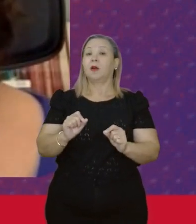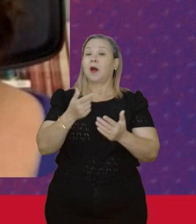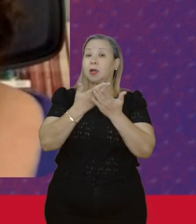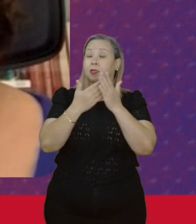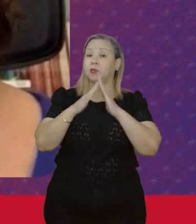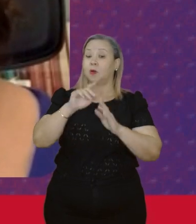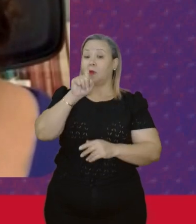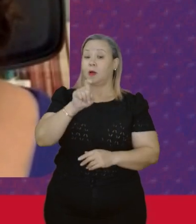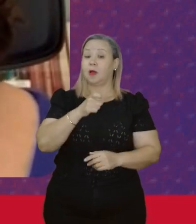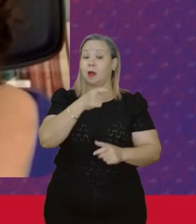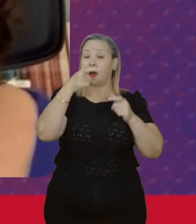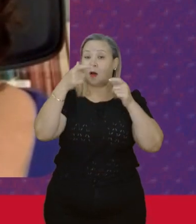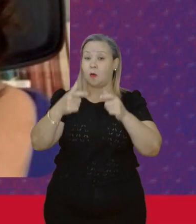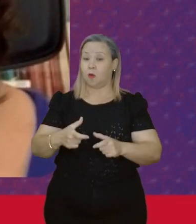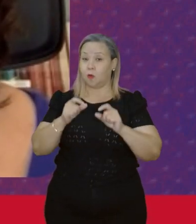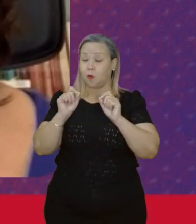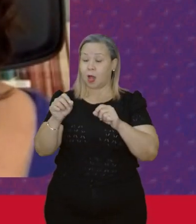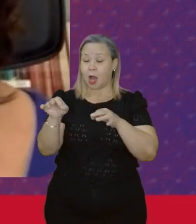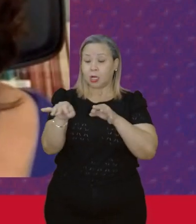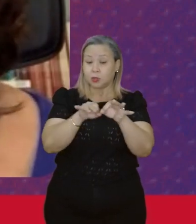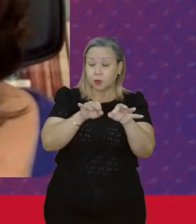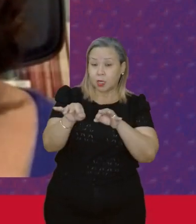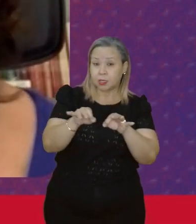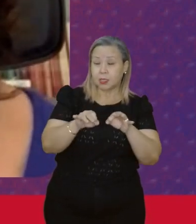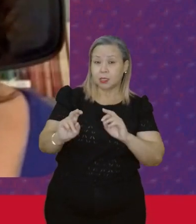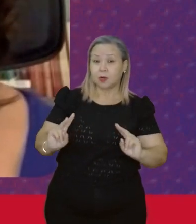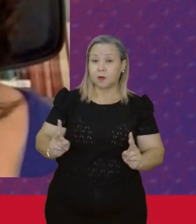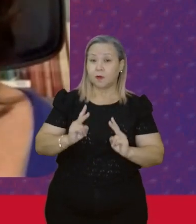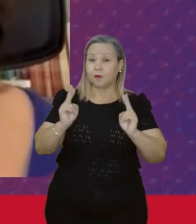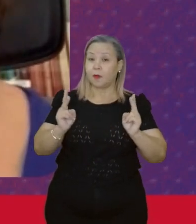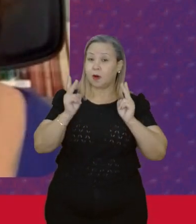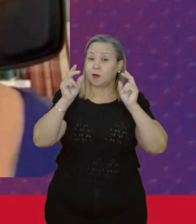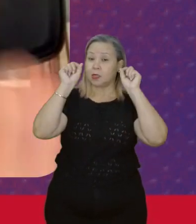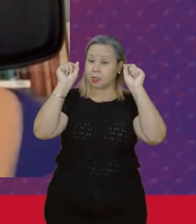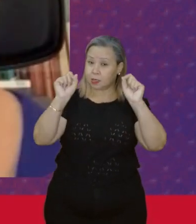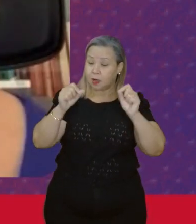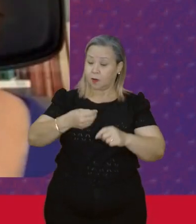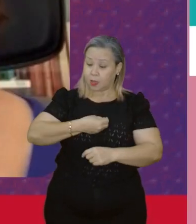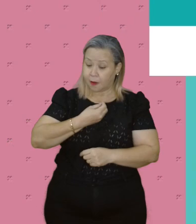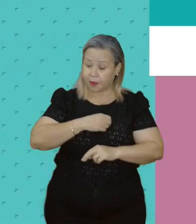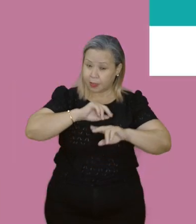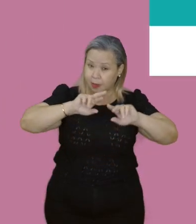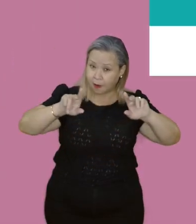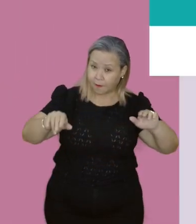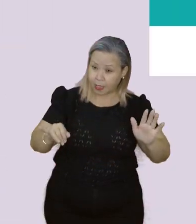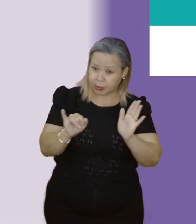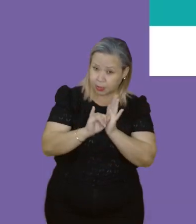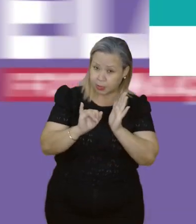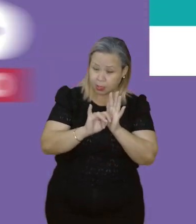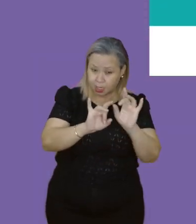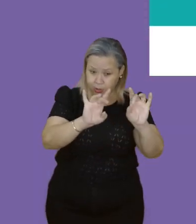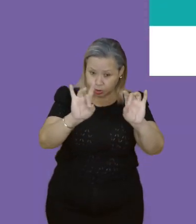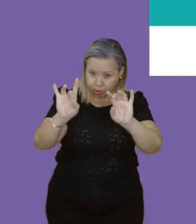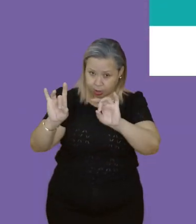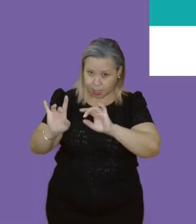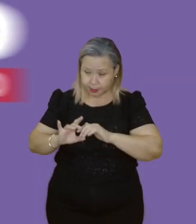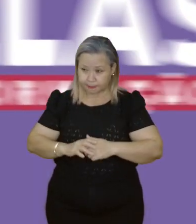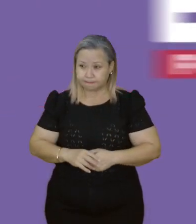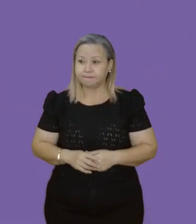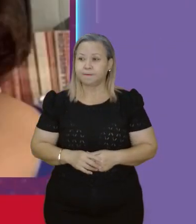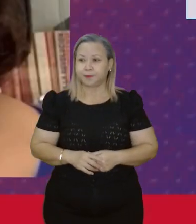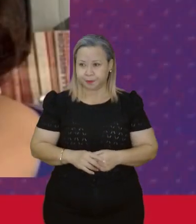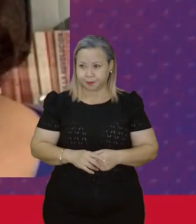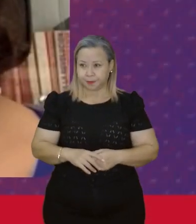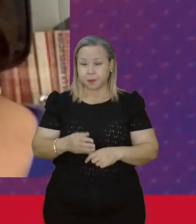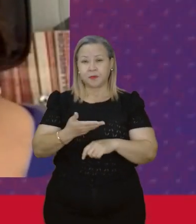construção e de valorização da vida e das várias identidades de cada um. Mas